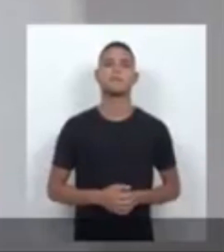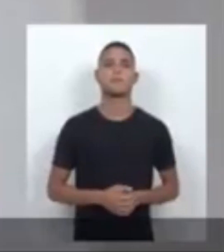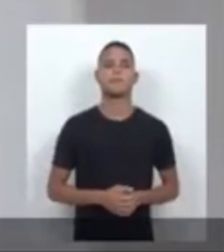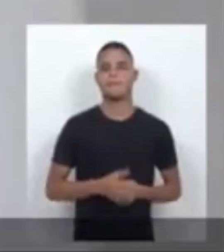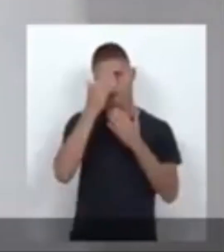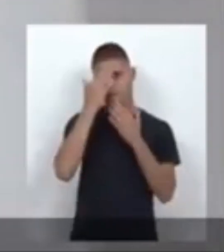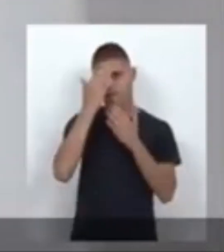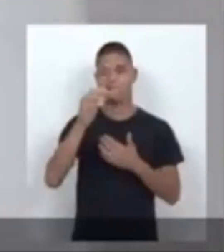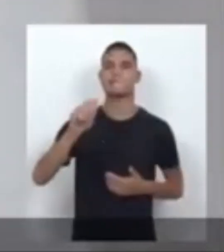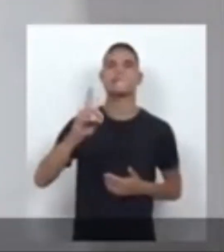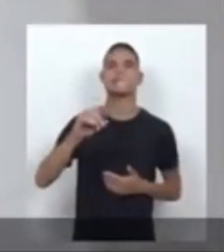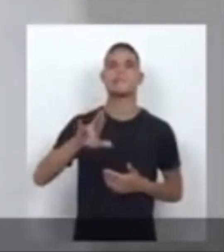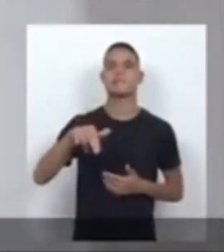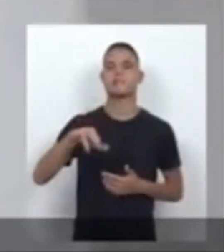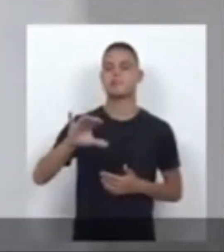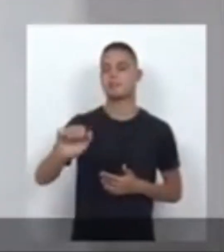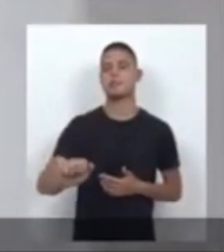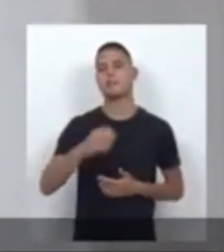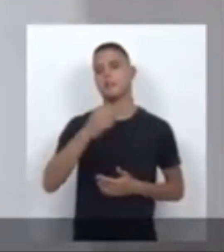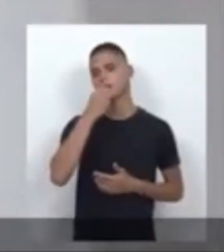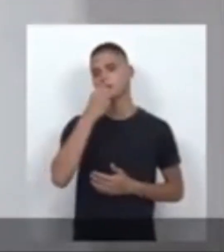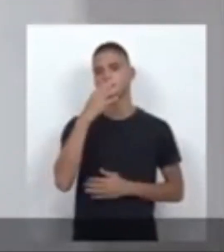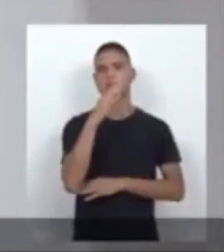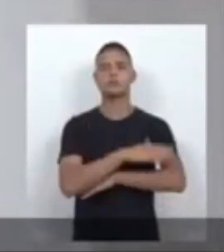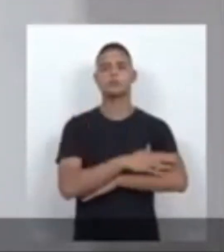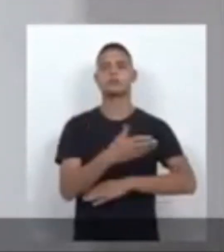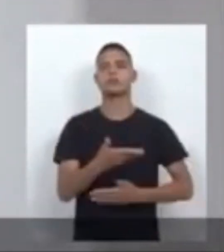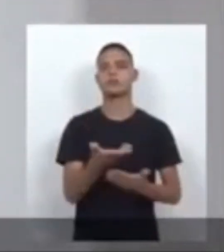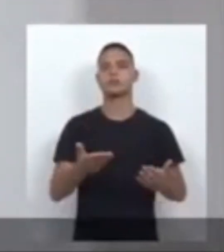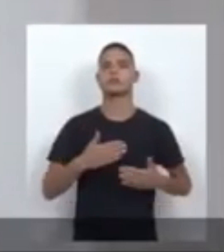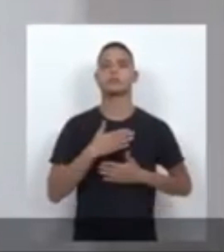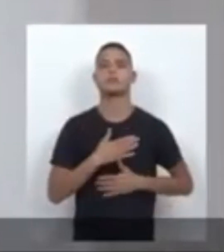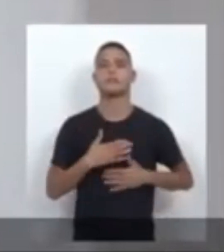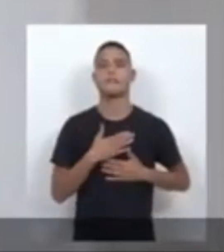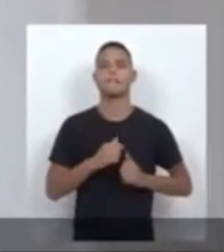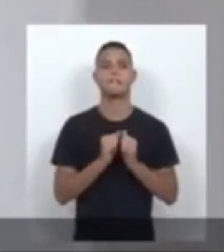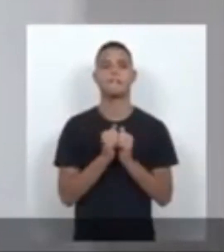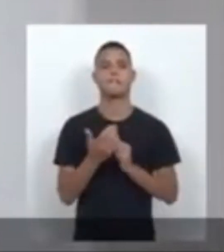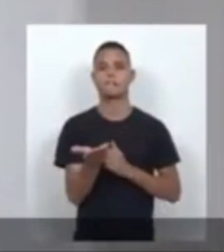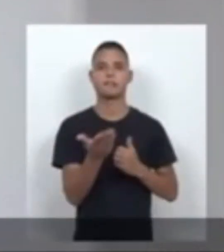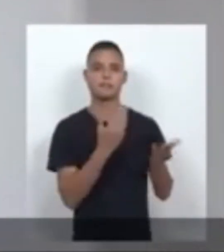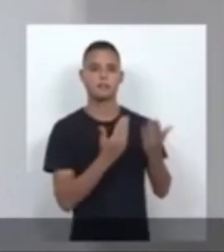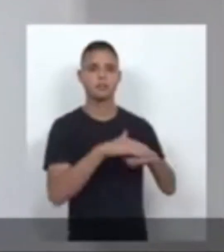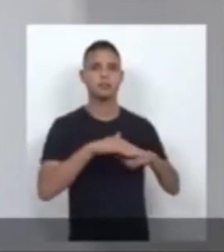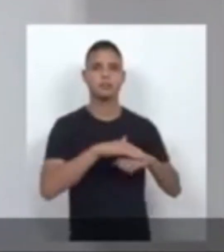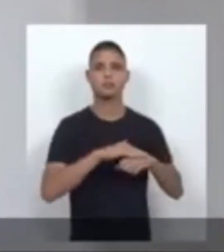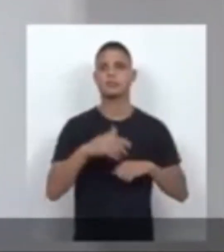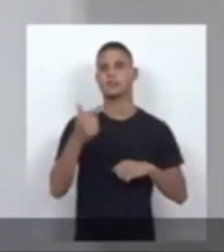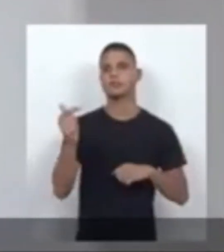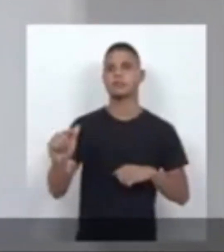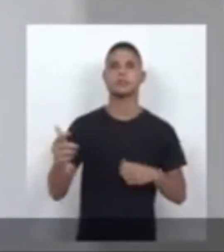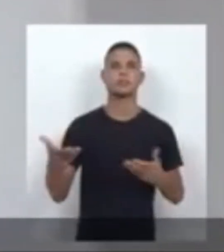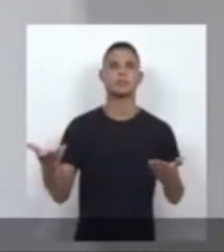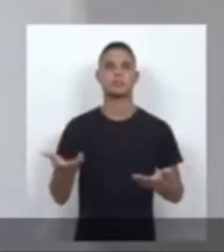Obrigada, Adriana. Boa tarde a todos. É um prazer estar aqui para conversarmos novamente. E